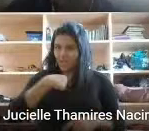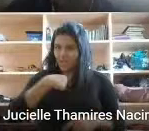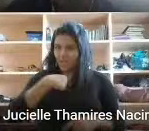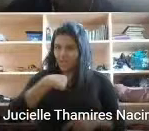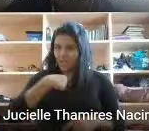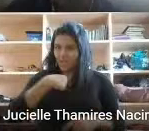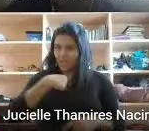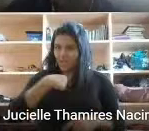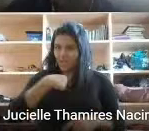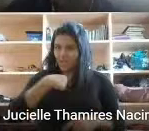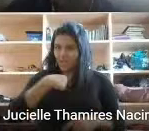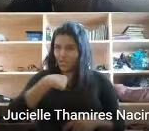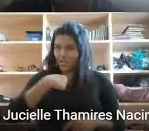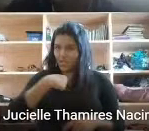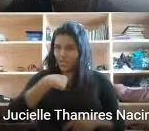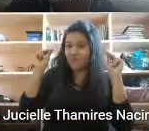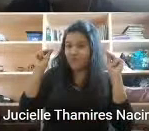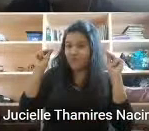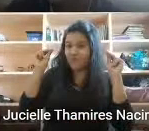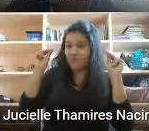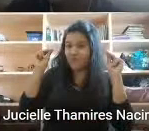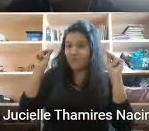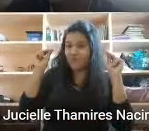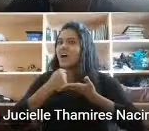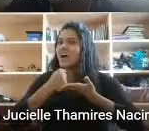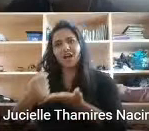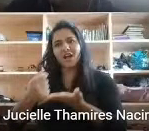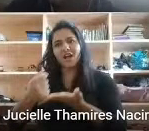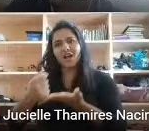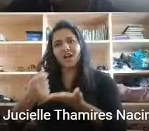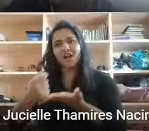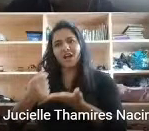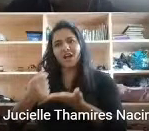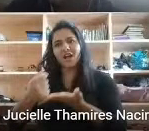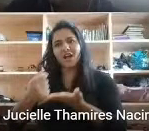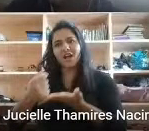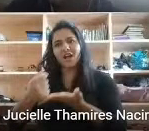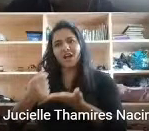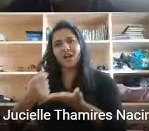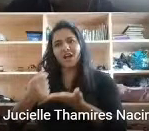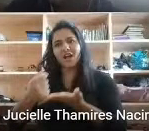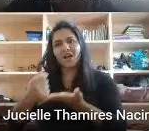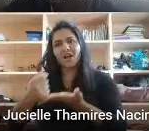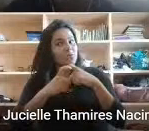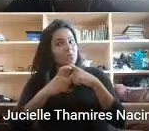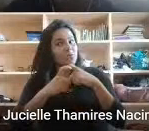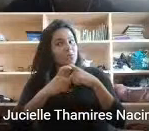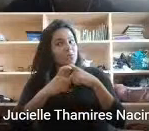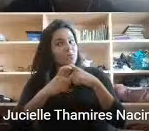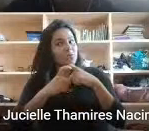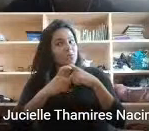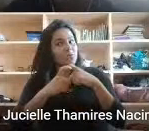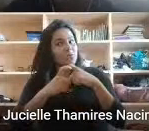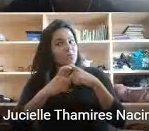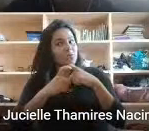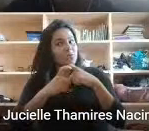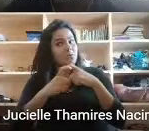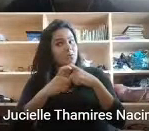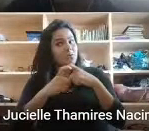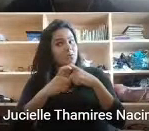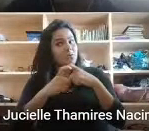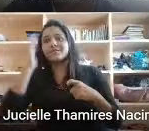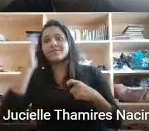né? Então, a gente viu muito isso, exames complementares. Até hoje, eu recebo ligações